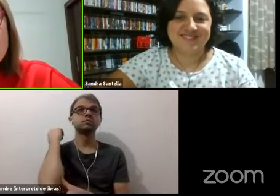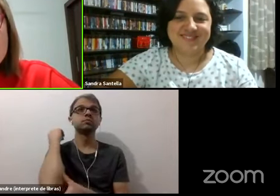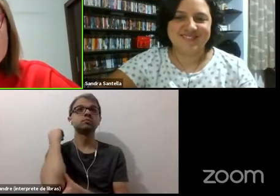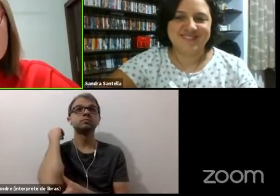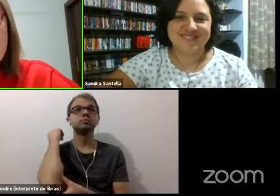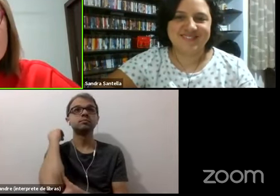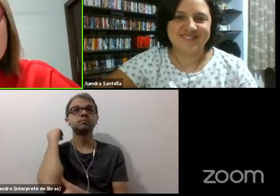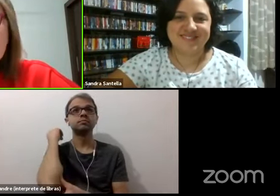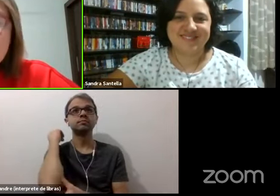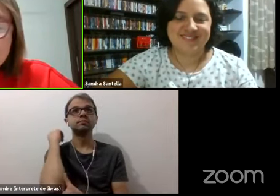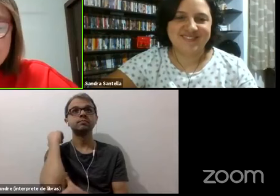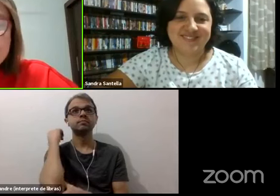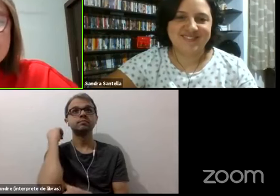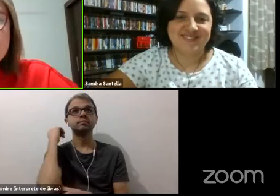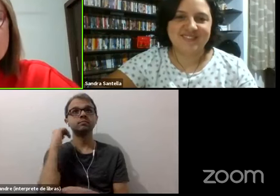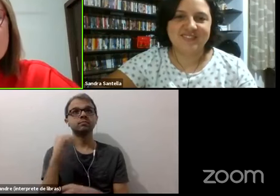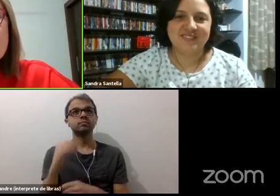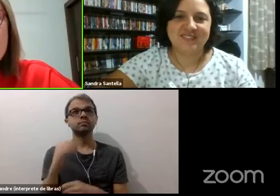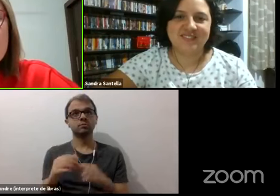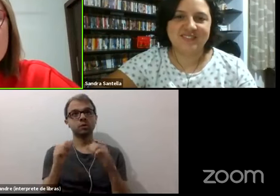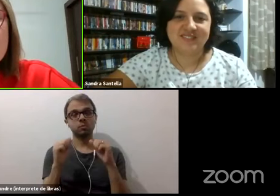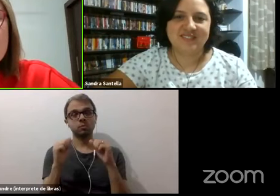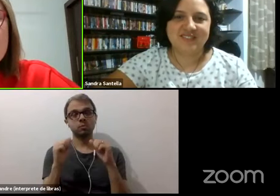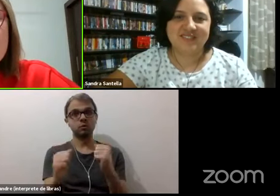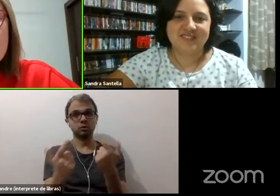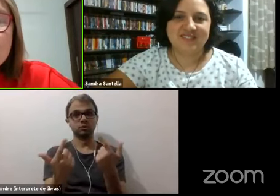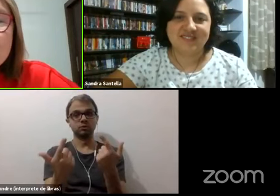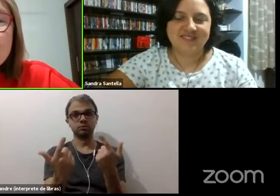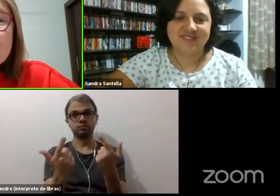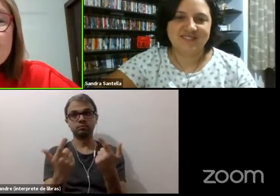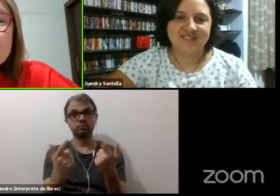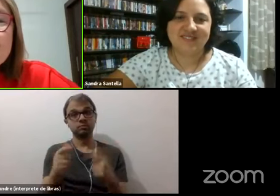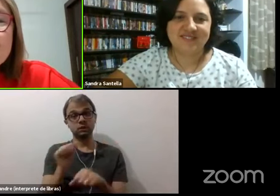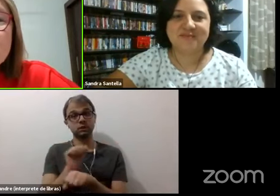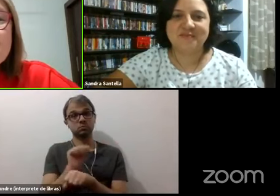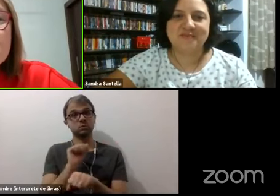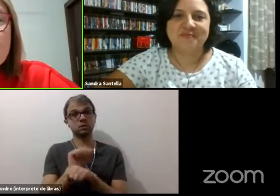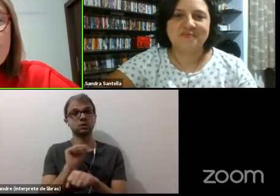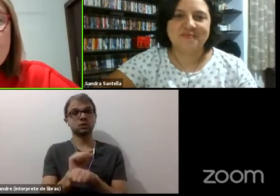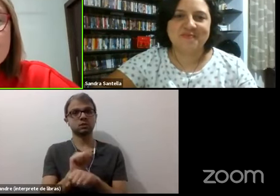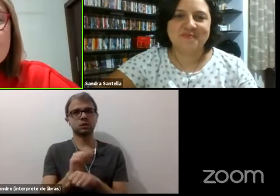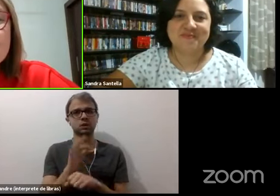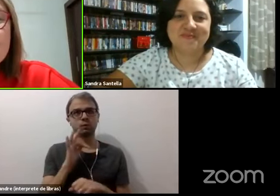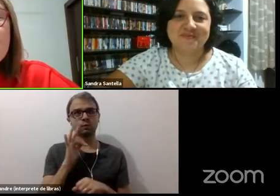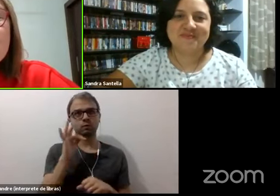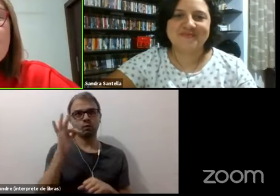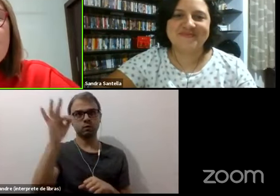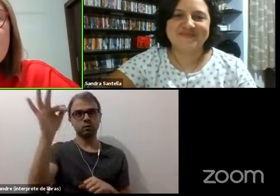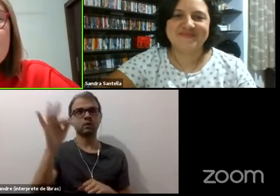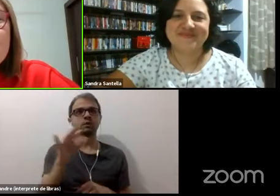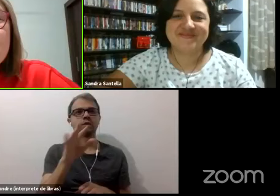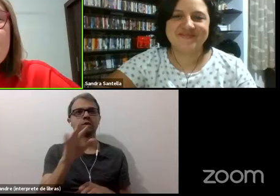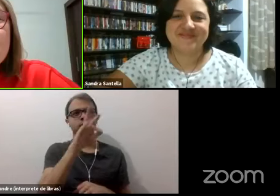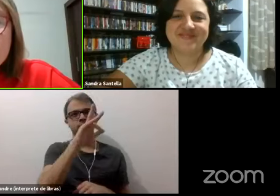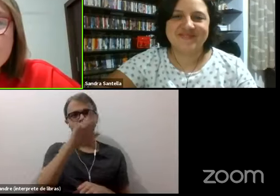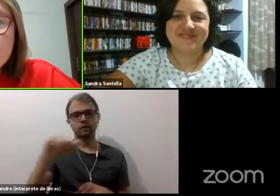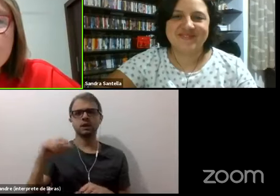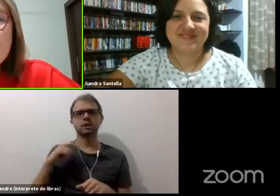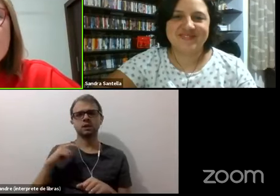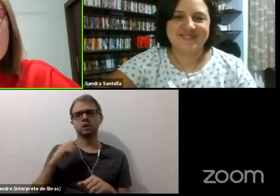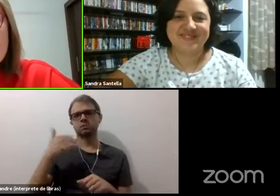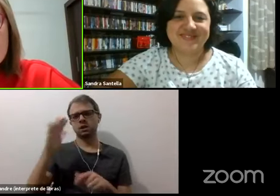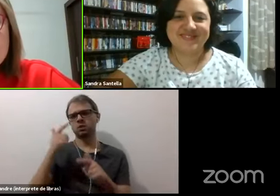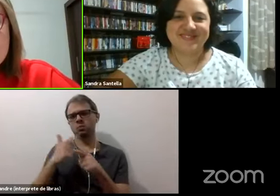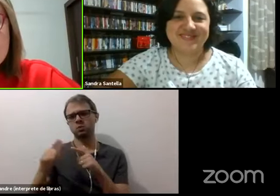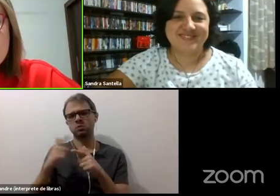passar esse momento que vai ser difícil, né? A gente tem aí alguns meses pela frente ainda bem mais complicados. Agora eu vou passar a